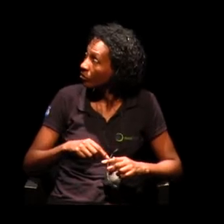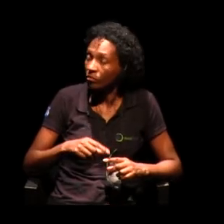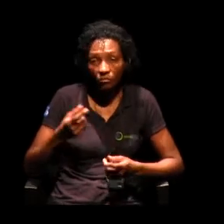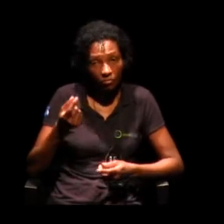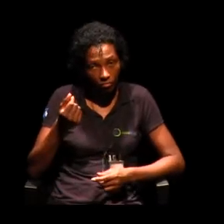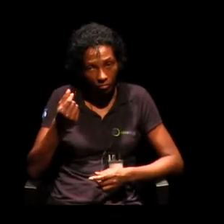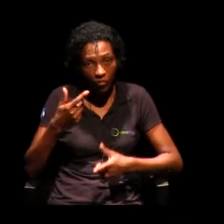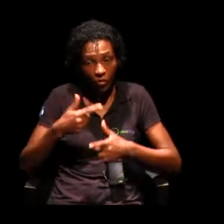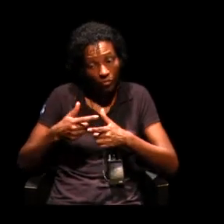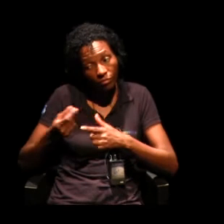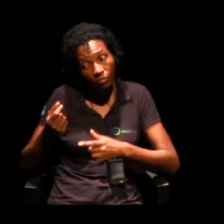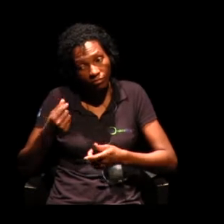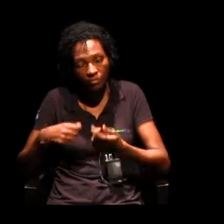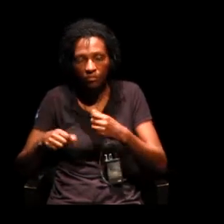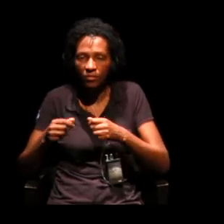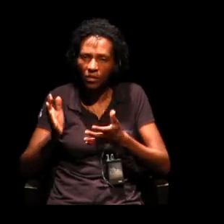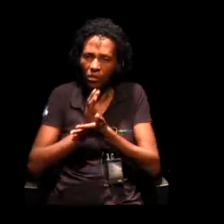na parte